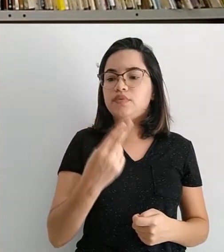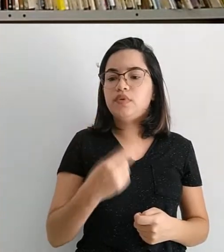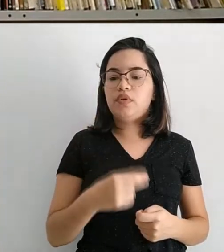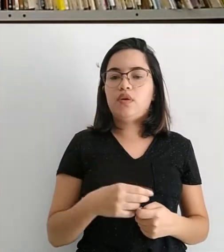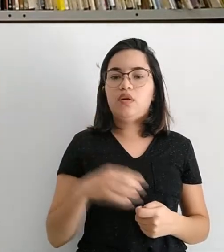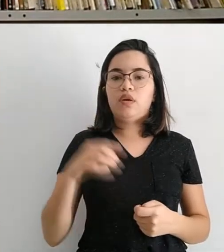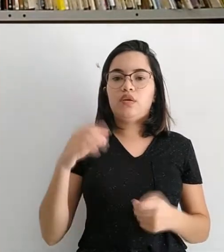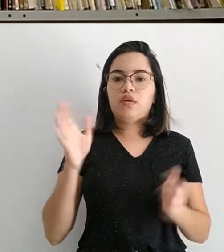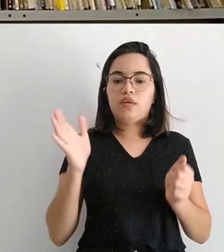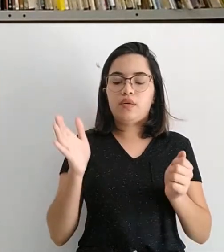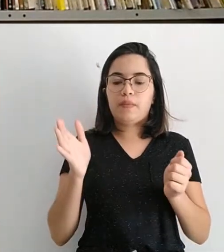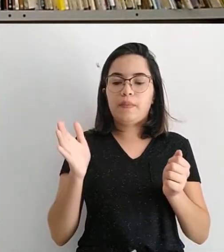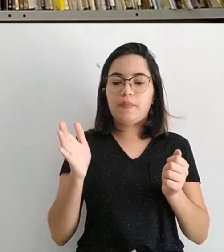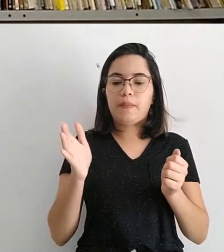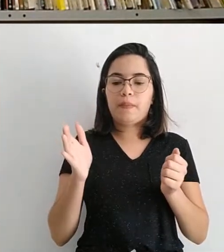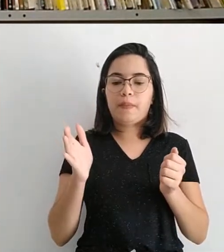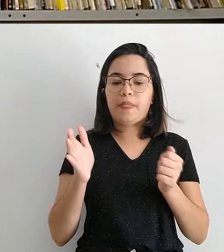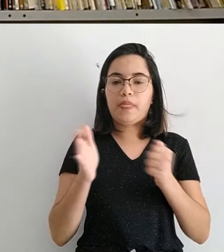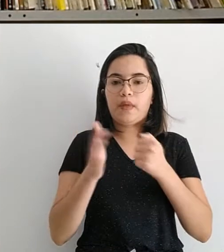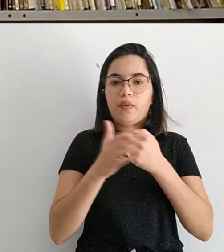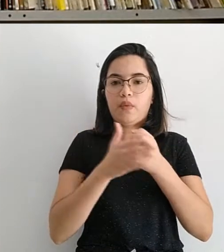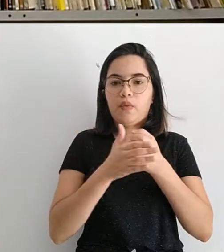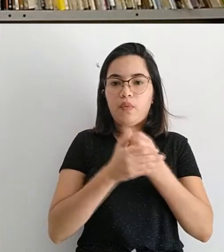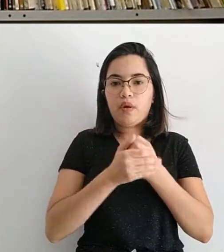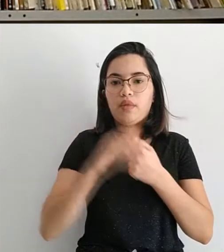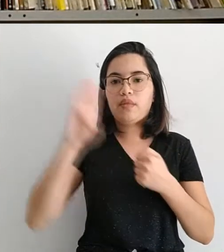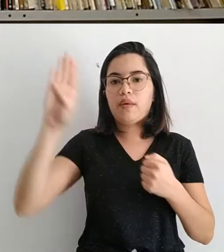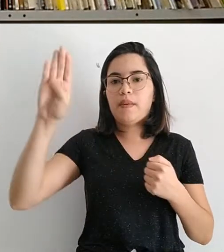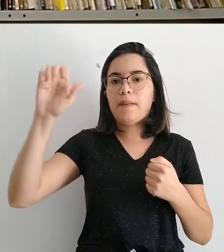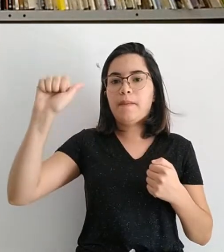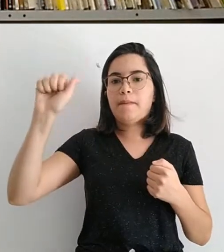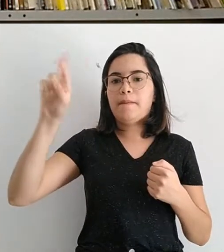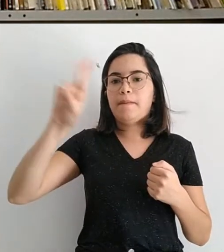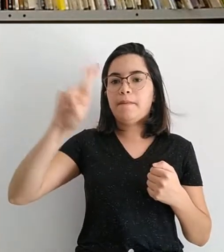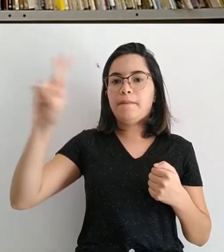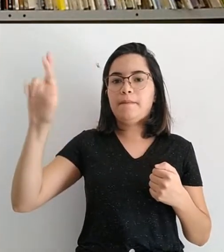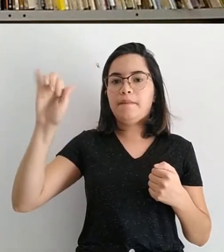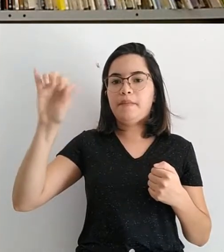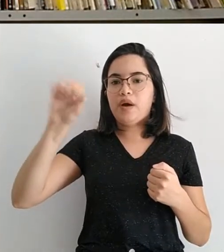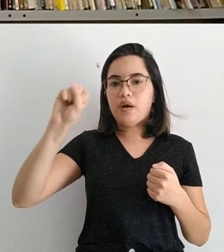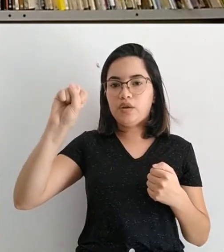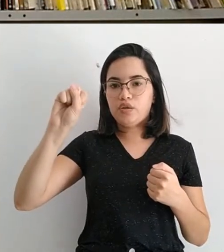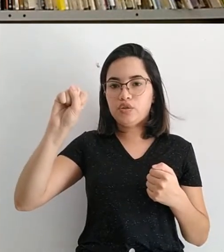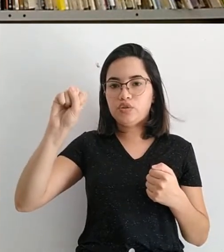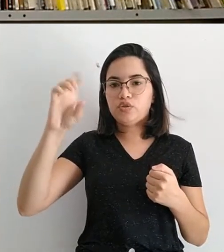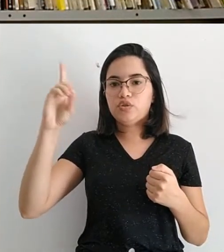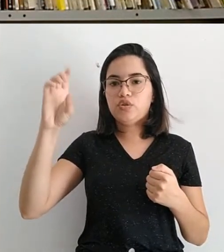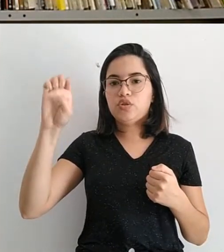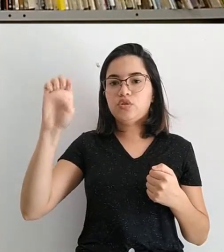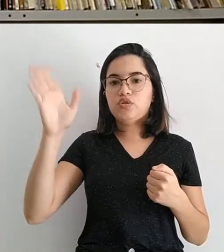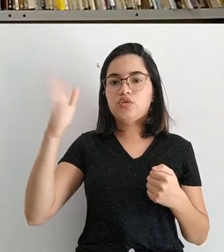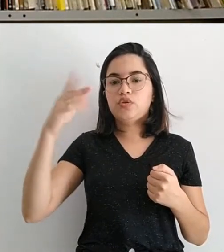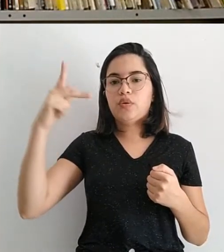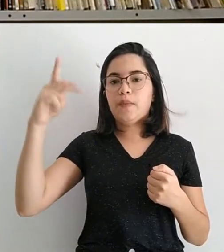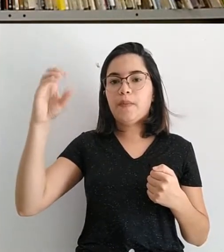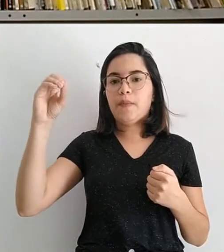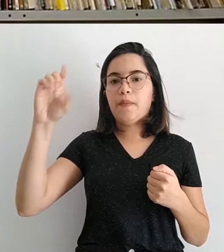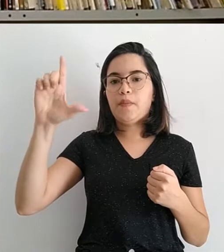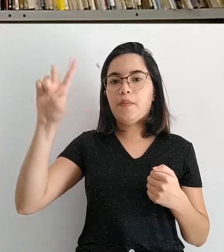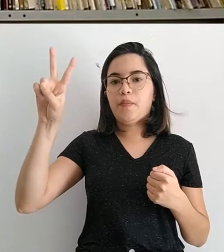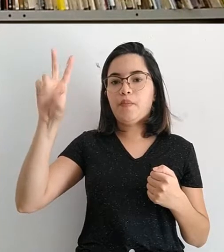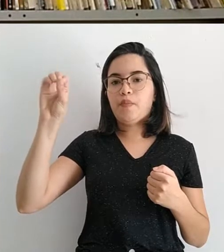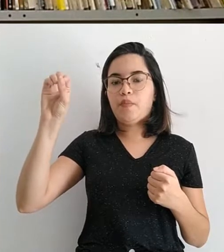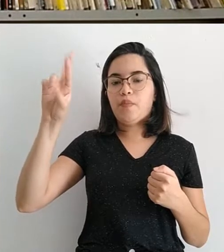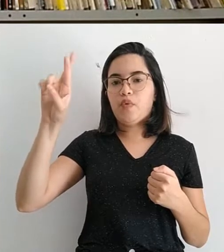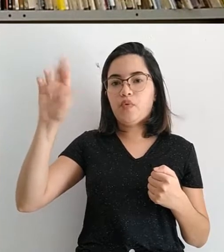um depósito de barris de pólvora, e que se uma